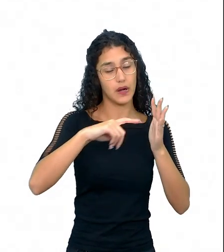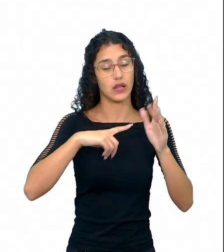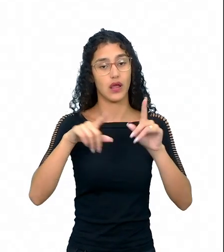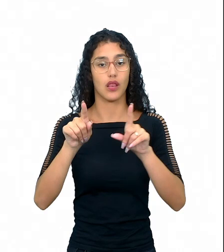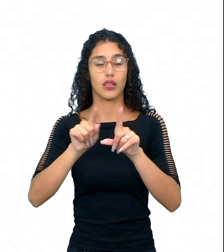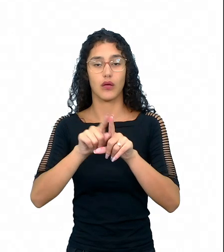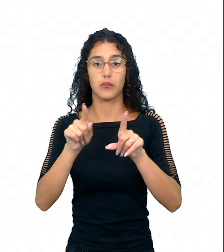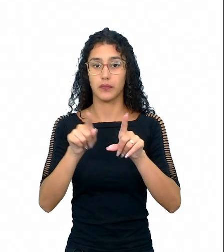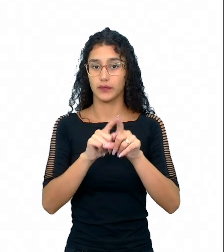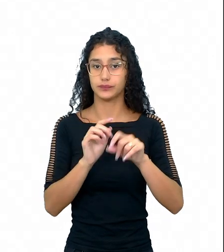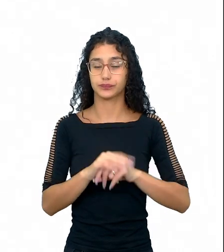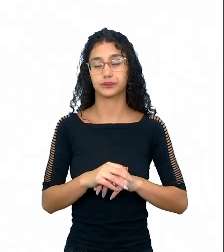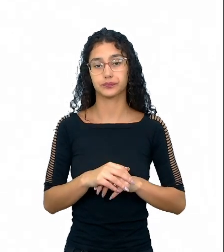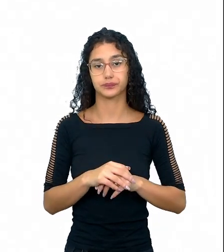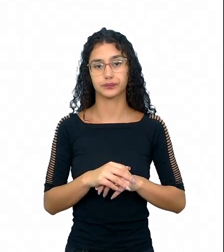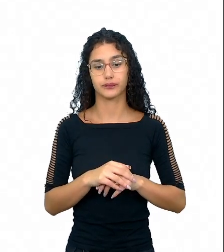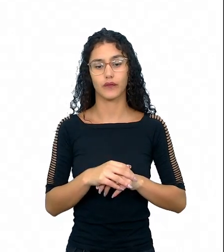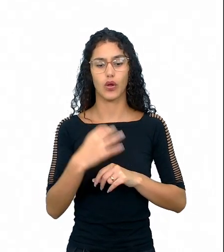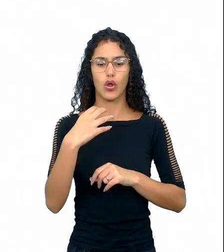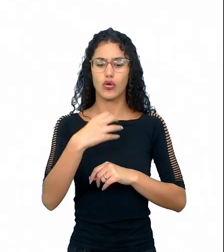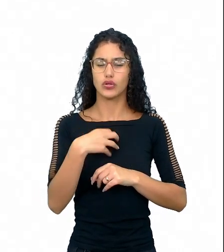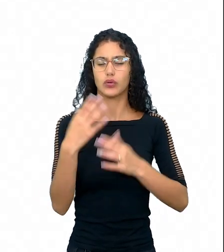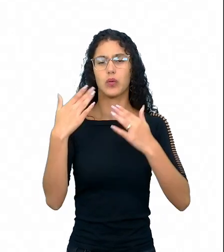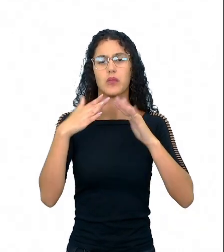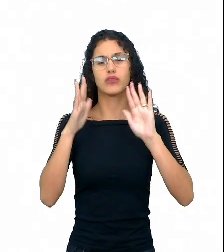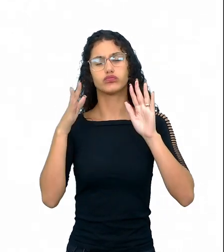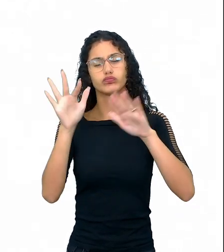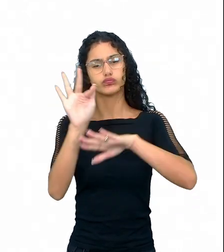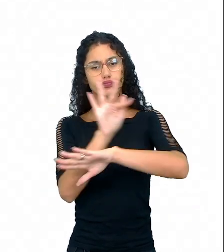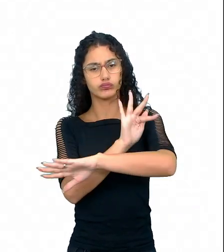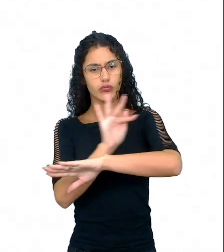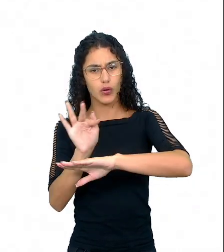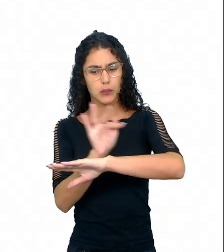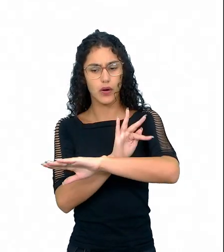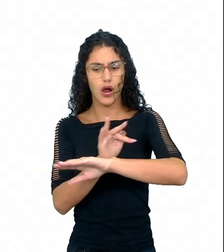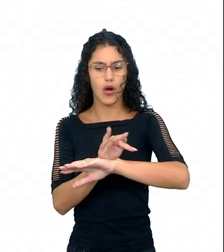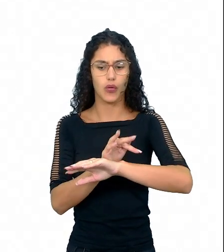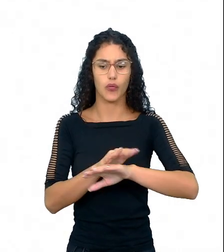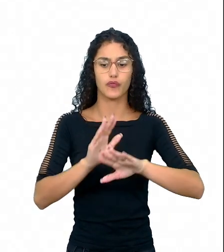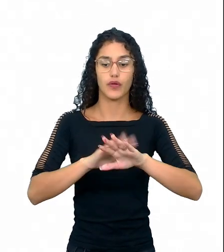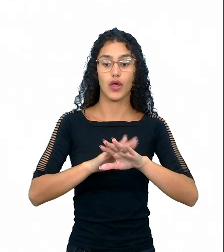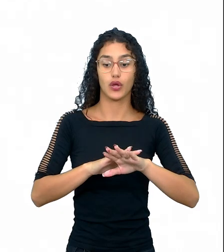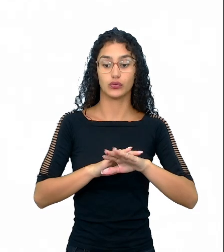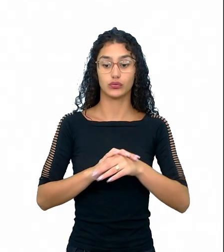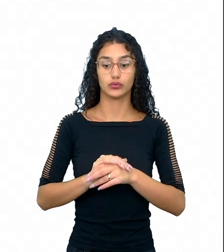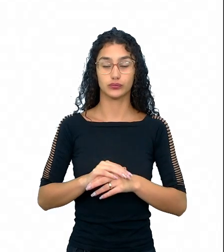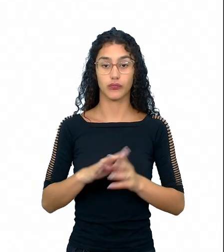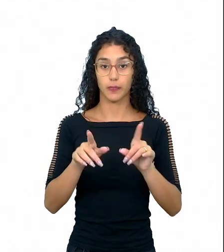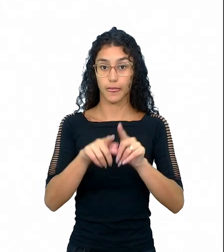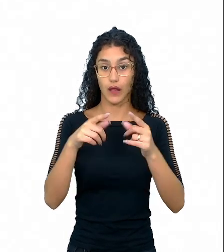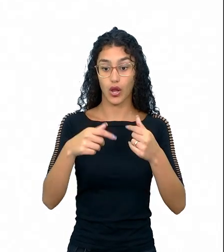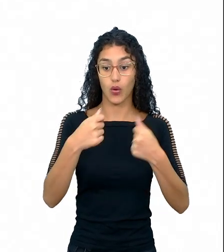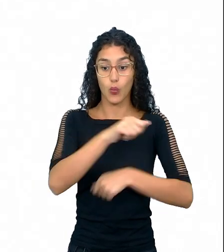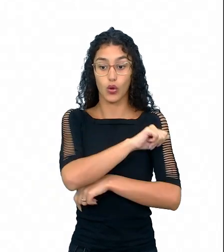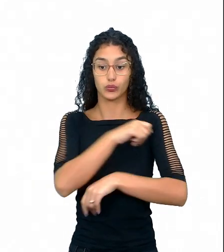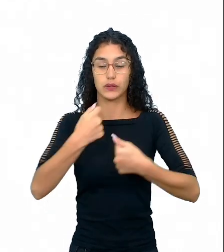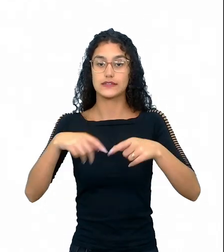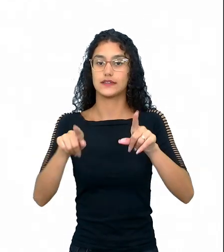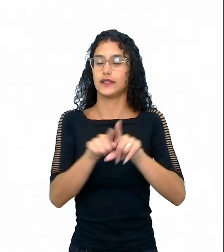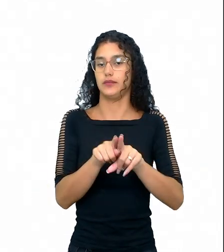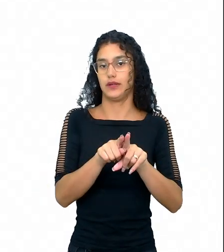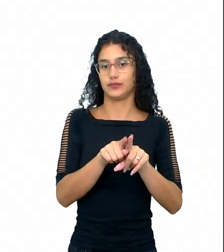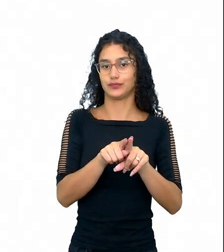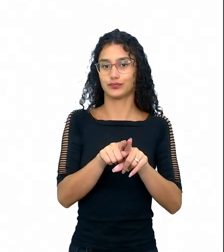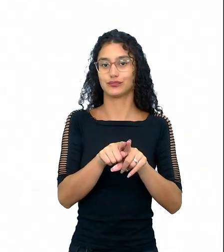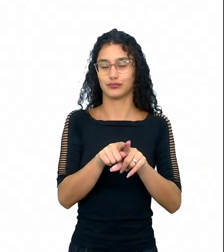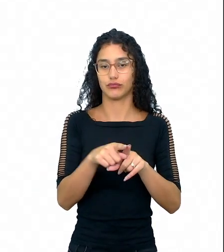ali uma forma de escrita mais formal, né? Então, são produções que o estudante precisa também ter